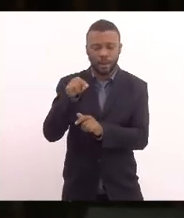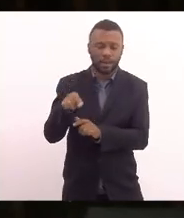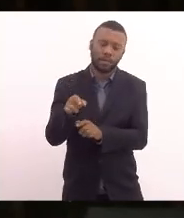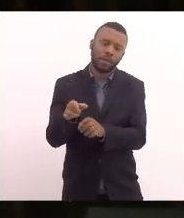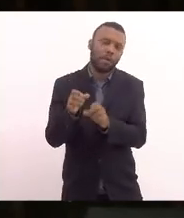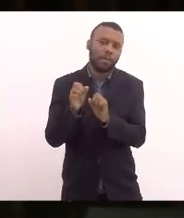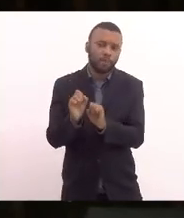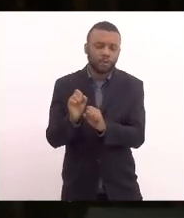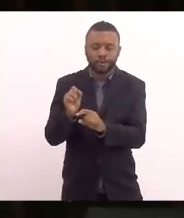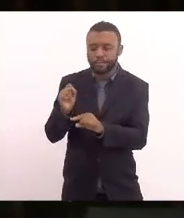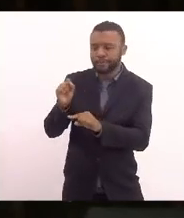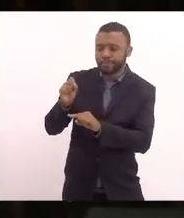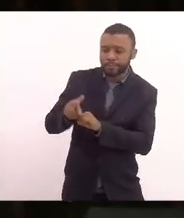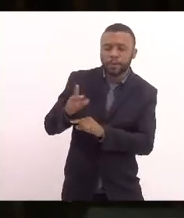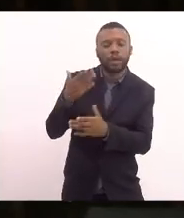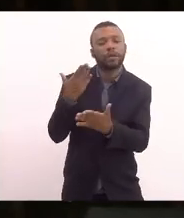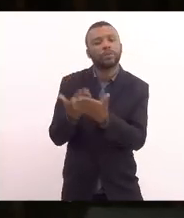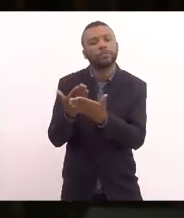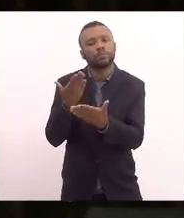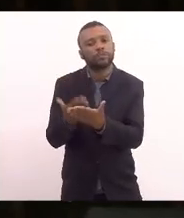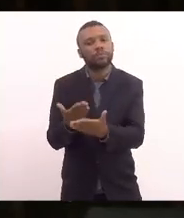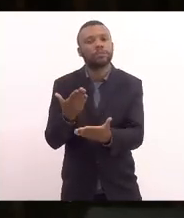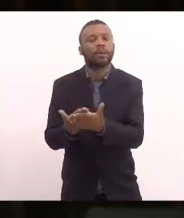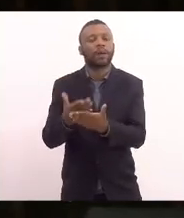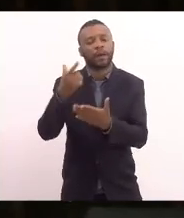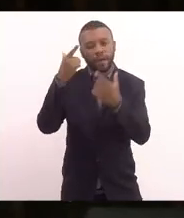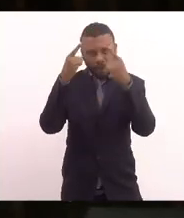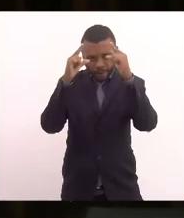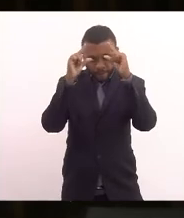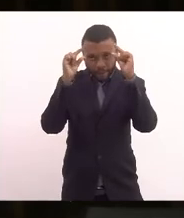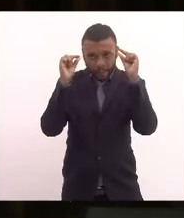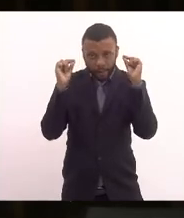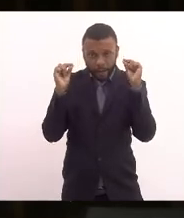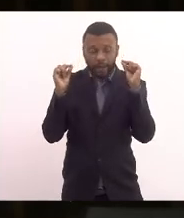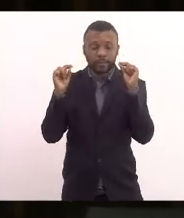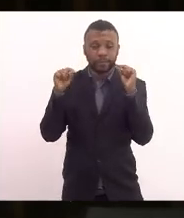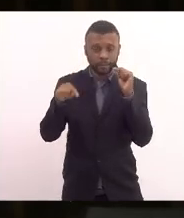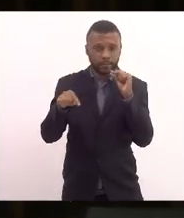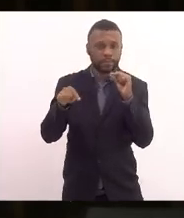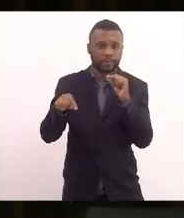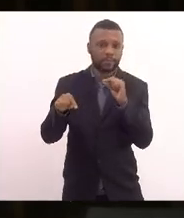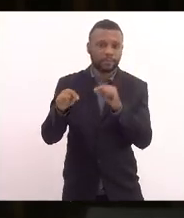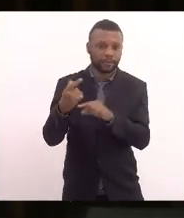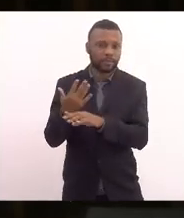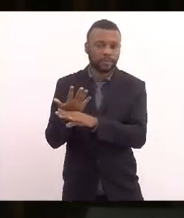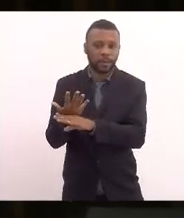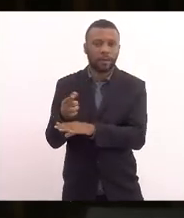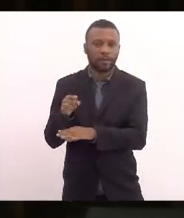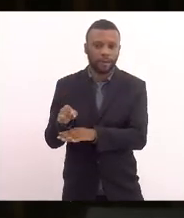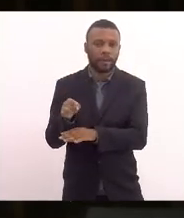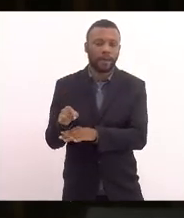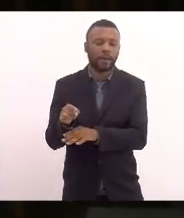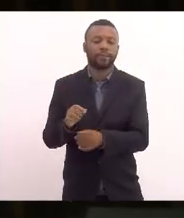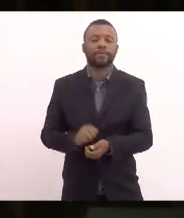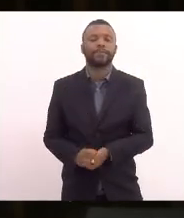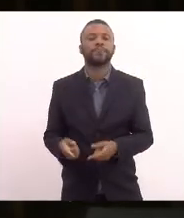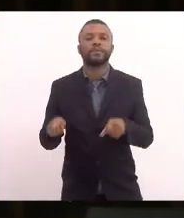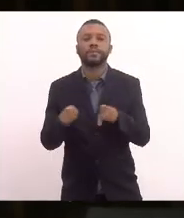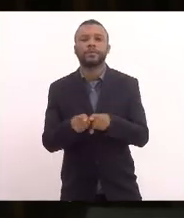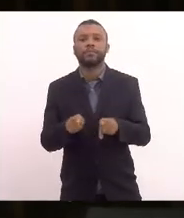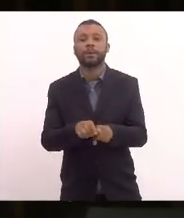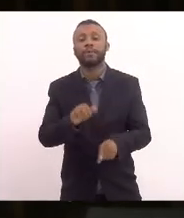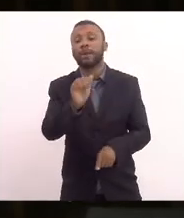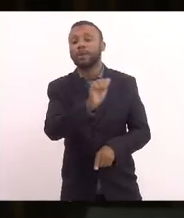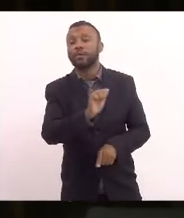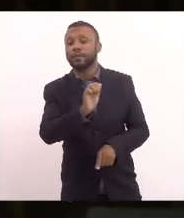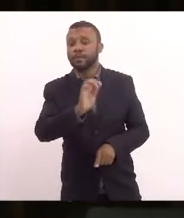fazer enfermagem dentro da universidade, e pela Associação